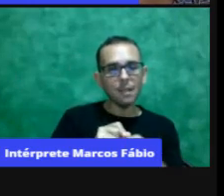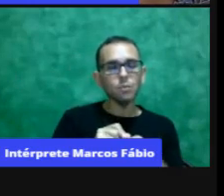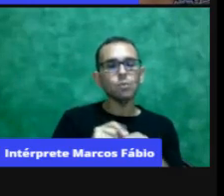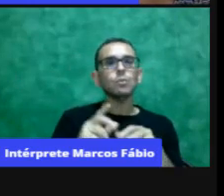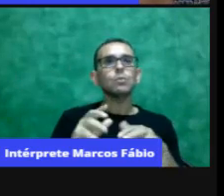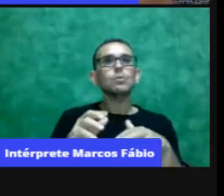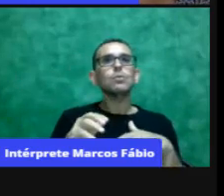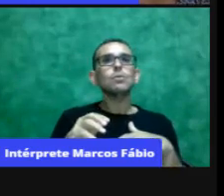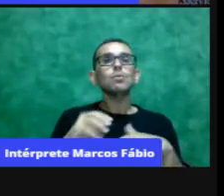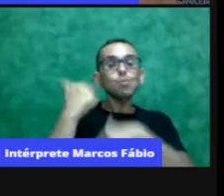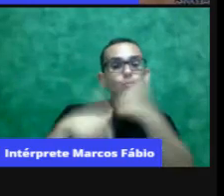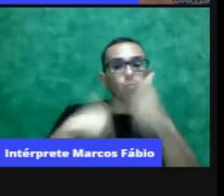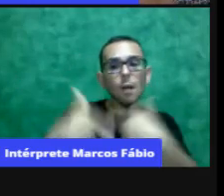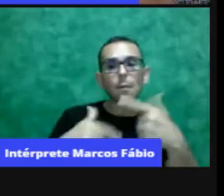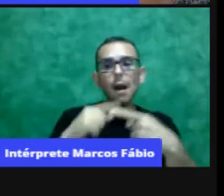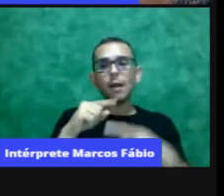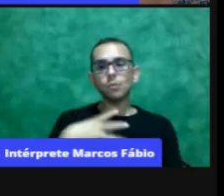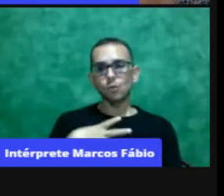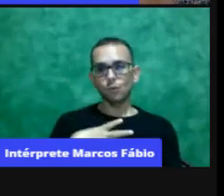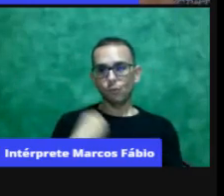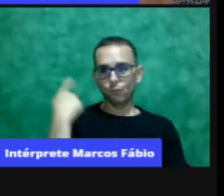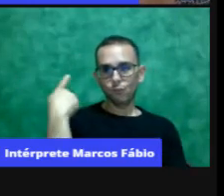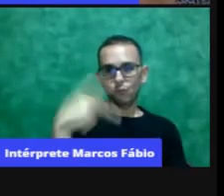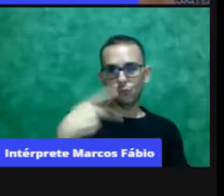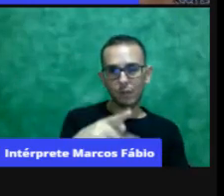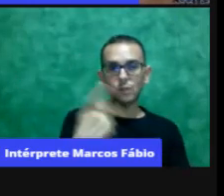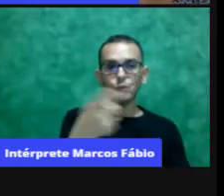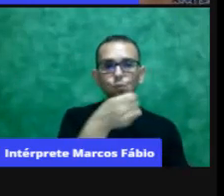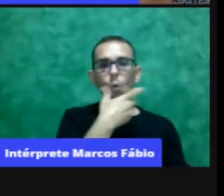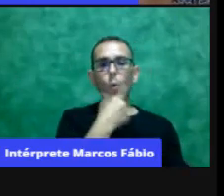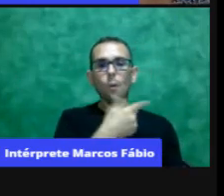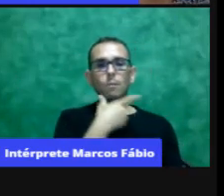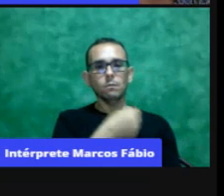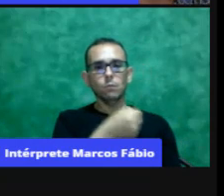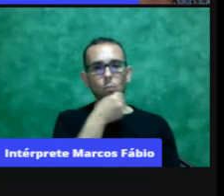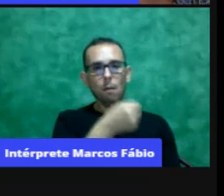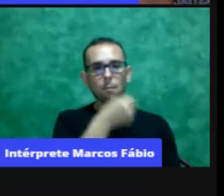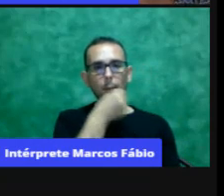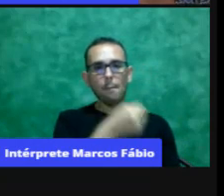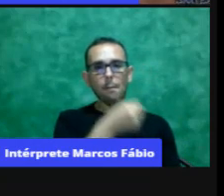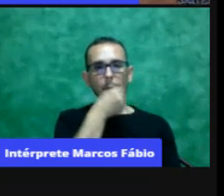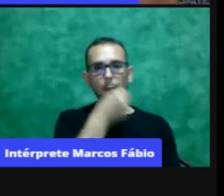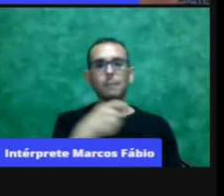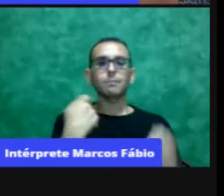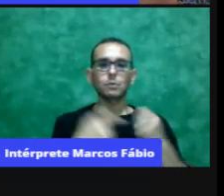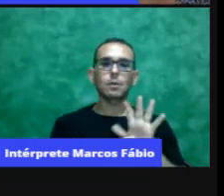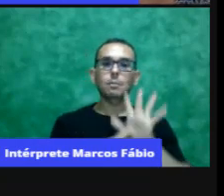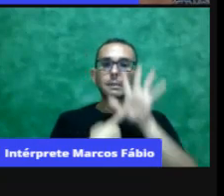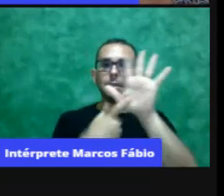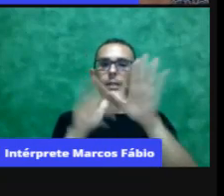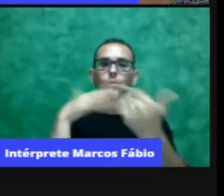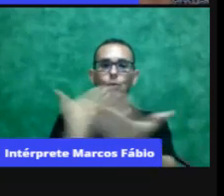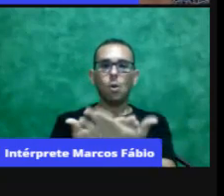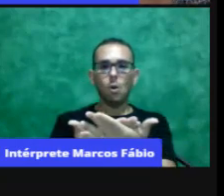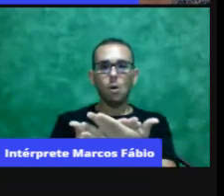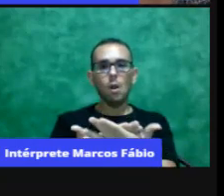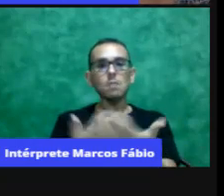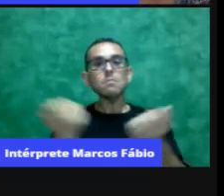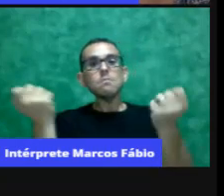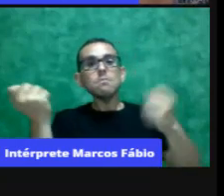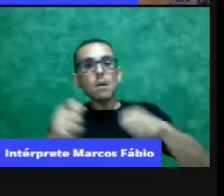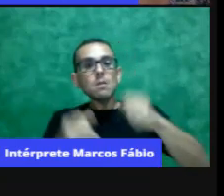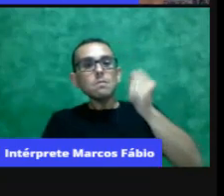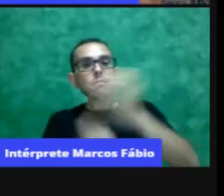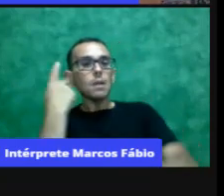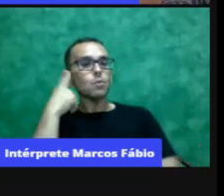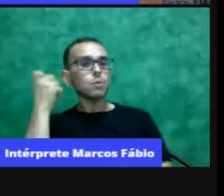um trabalho que o filho de um jornalista tinha que apresentar. E aí ele criou esse podcast.